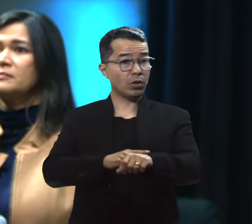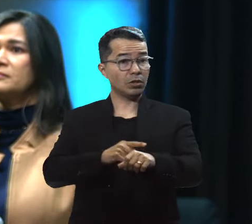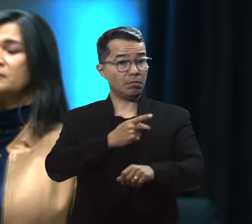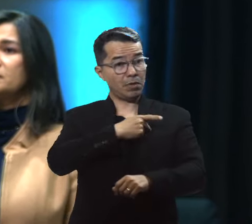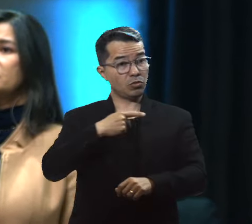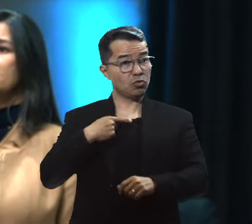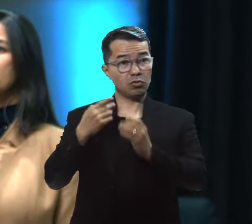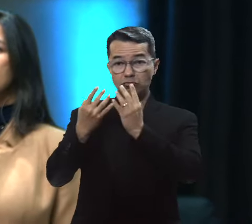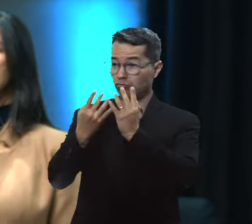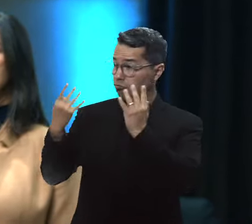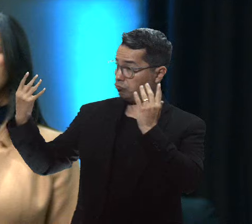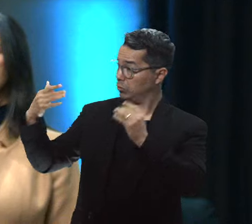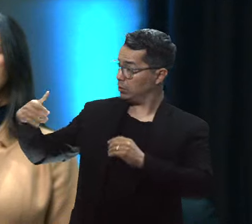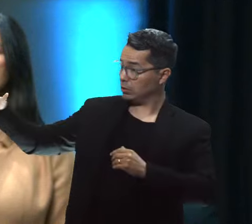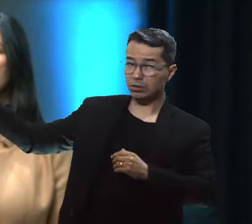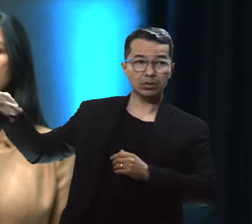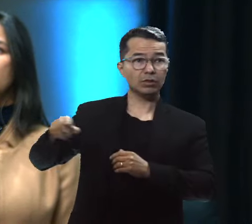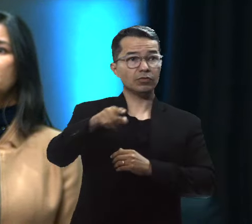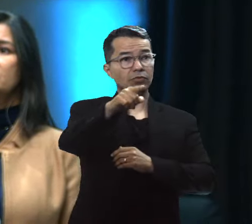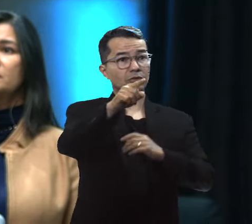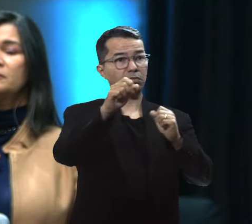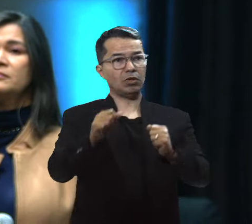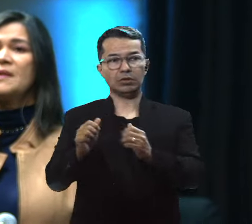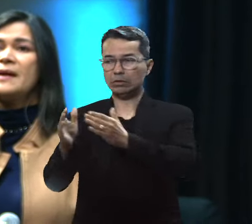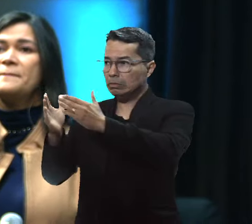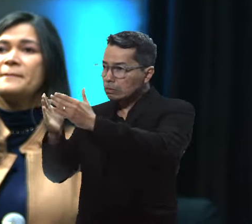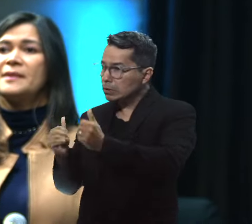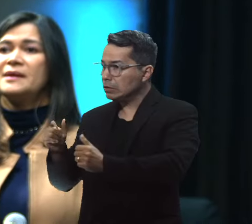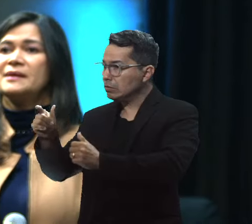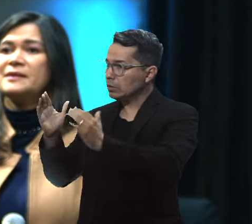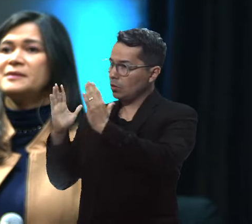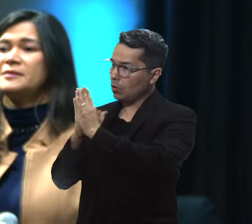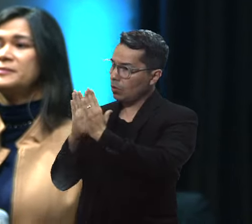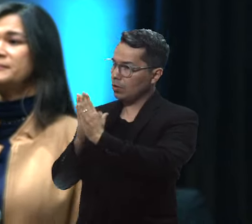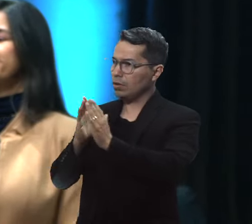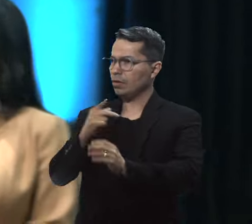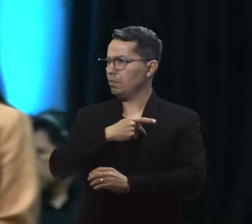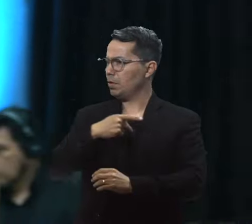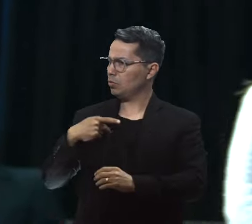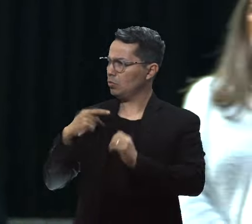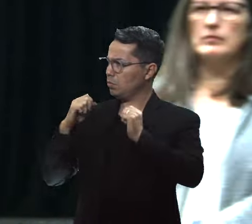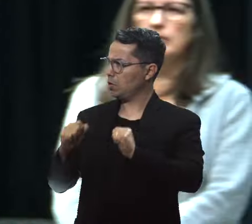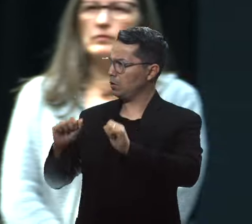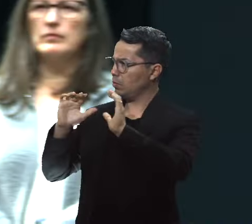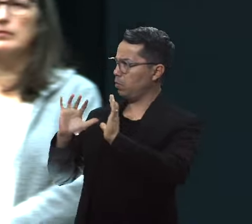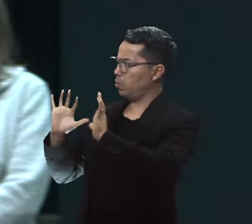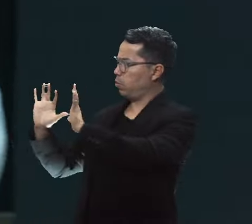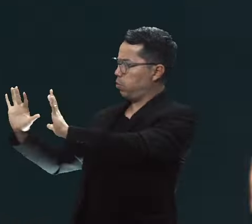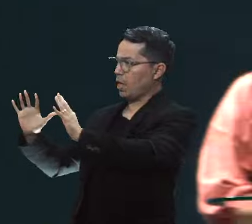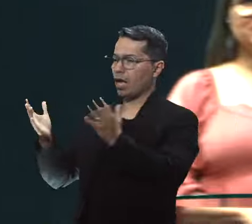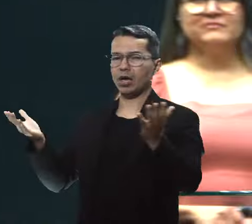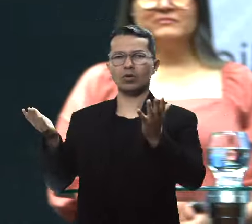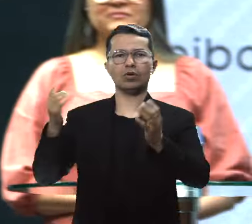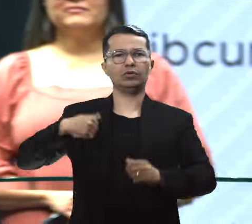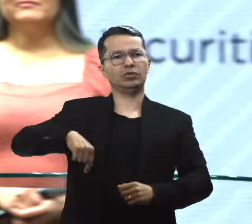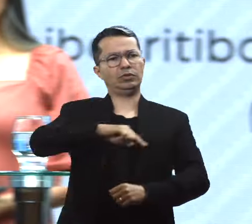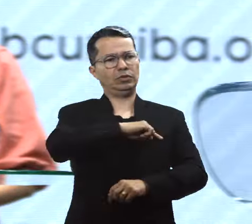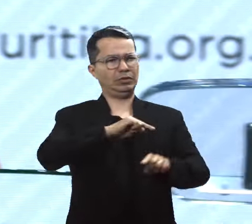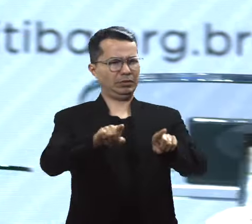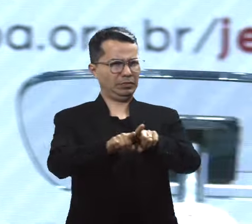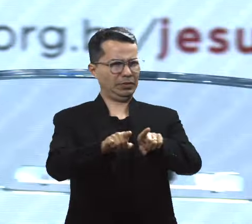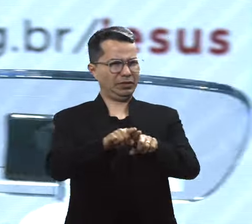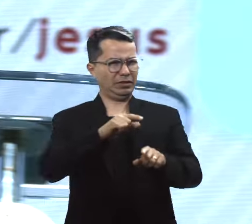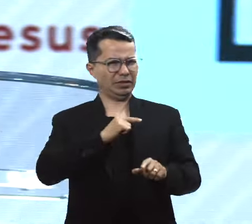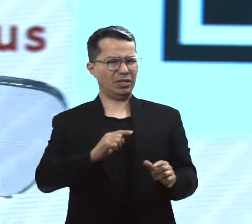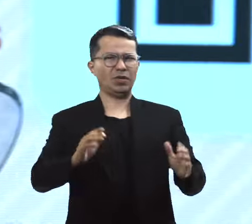oração, e nós queremos te ajudar a fazer isso, amém? Então os pastores já podem vir para cá, isso, nós vamos orar aqui, e